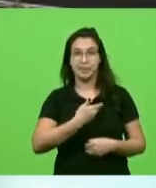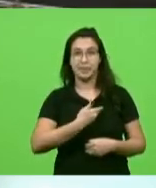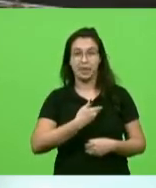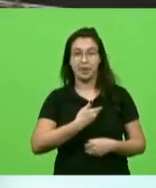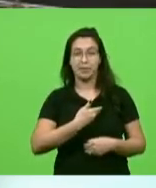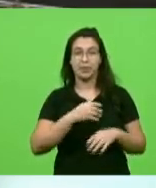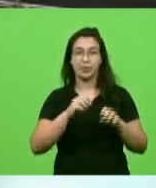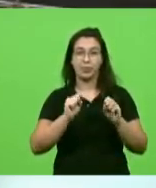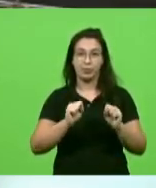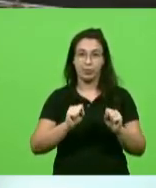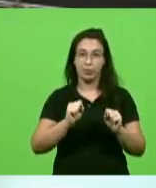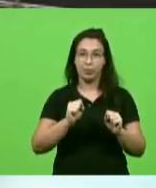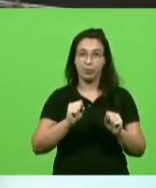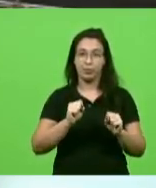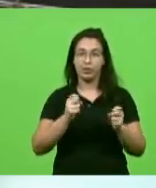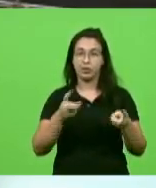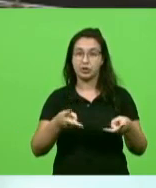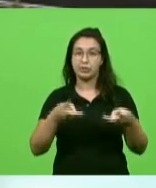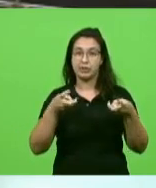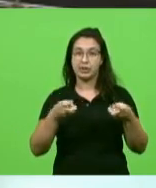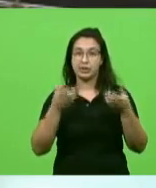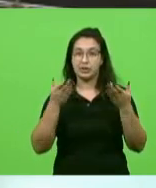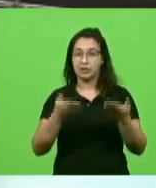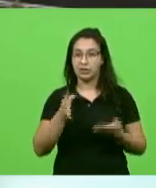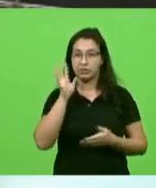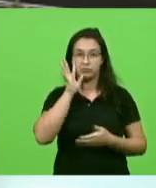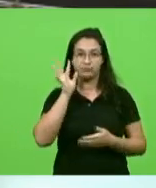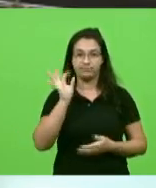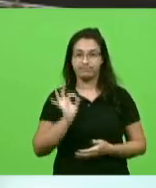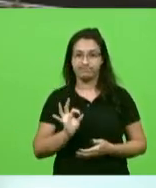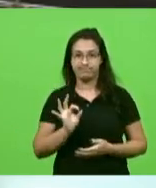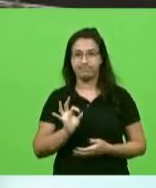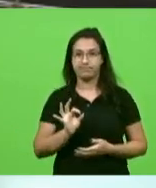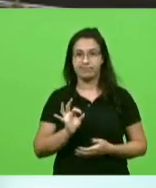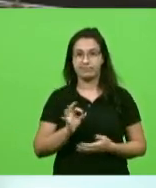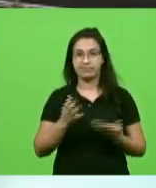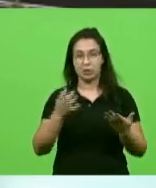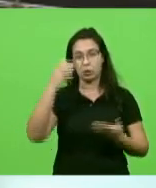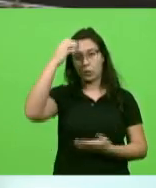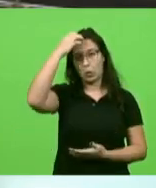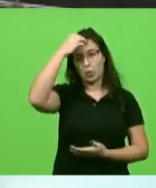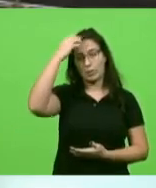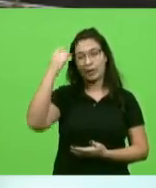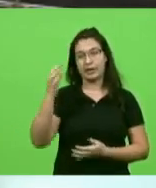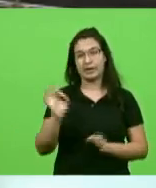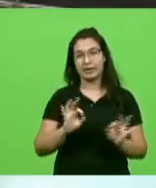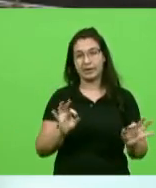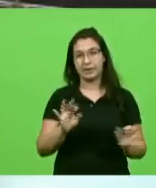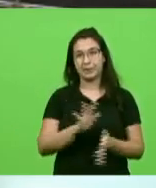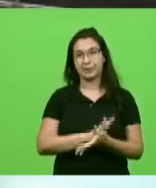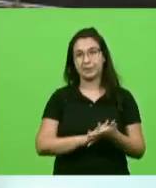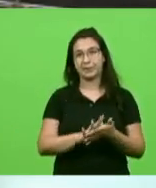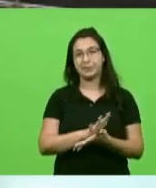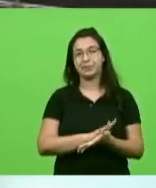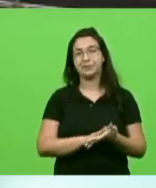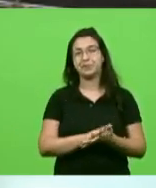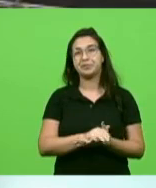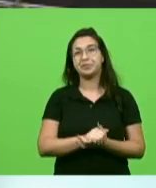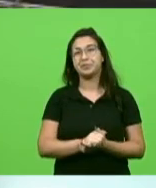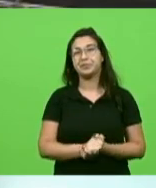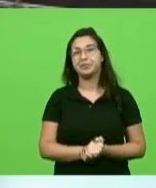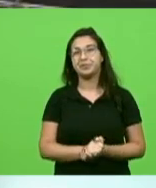levam a ter a sua inocência e verifica-se claramente